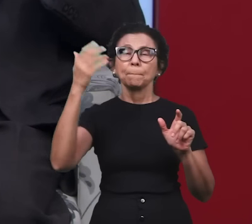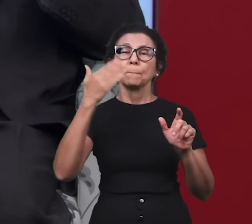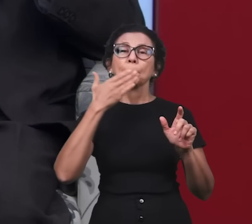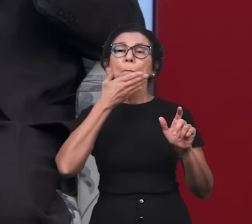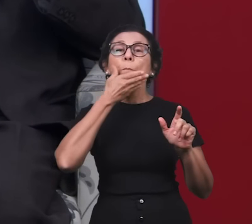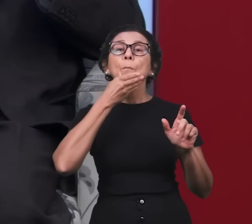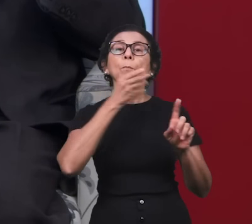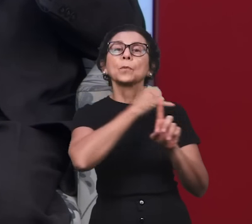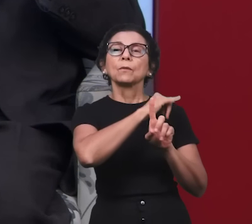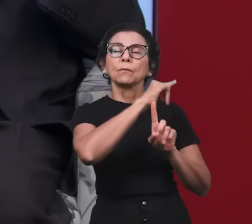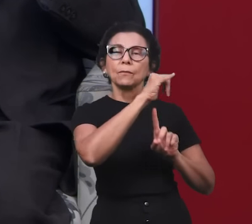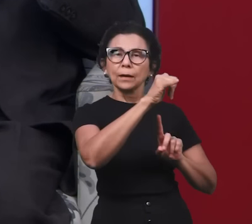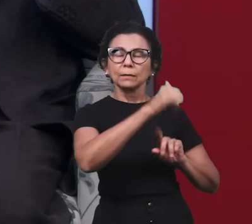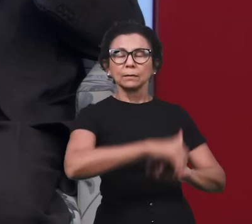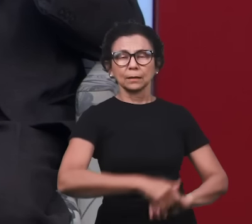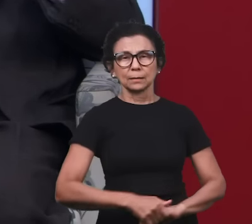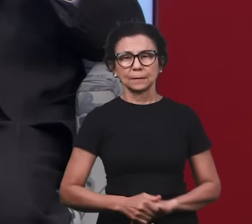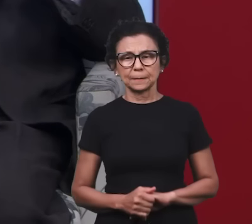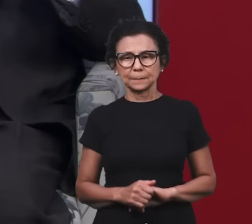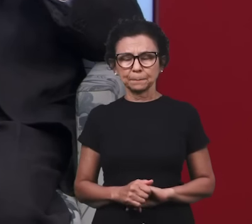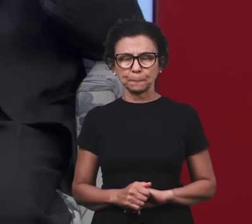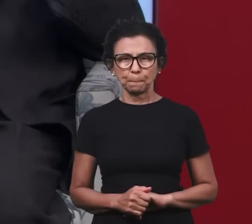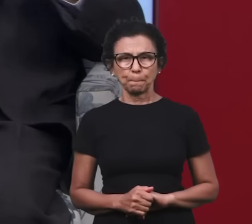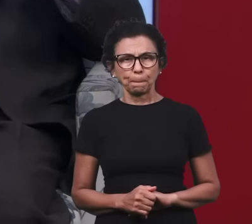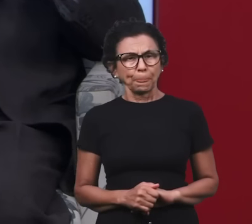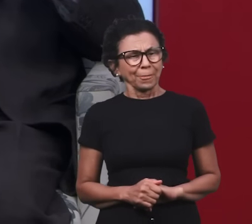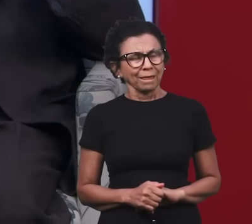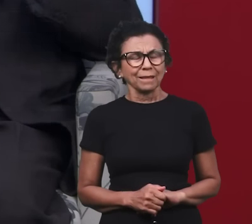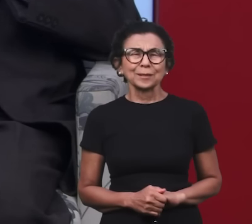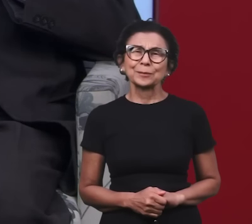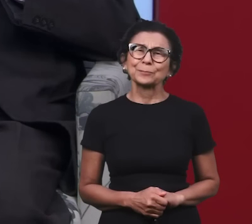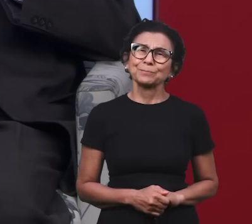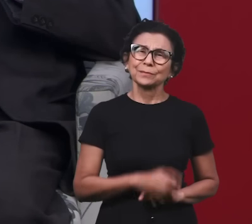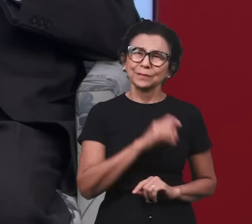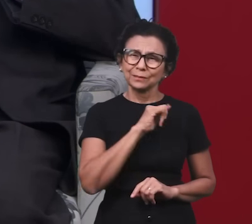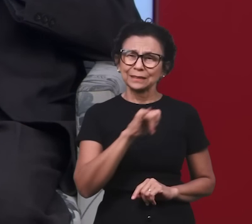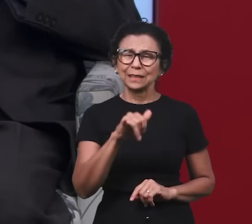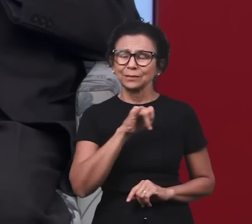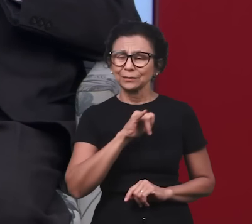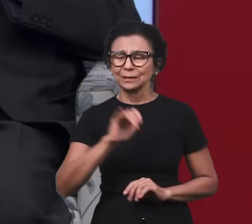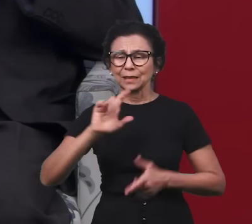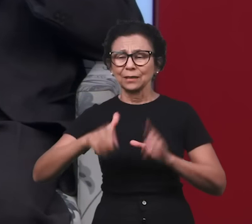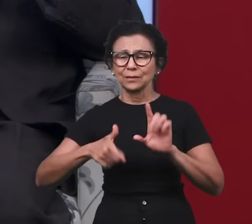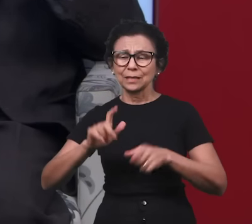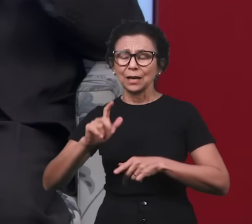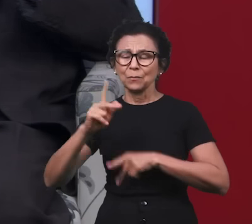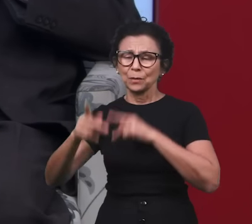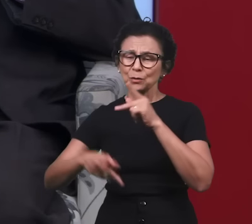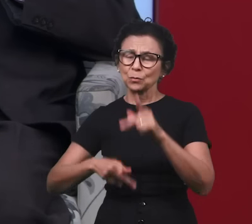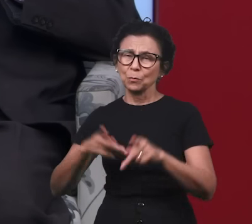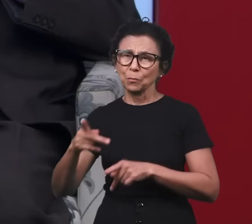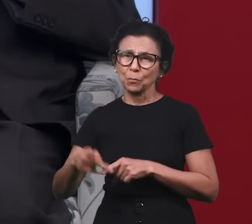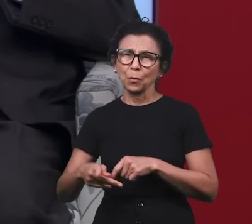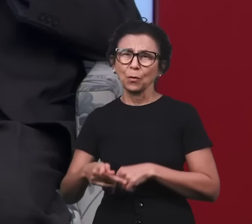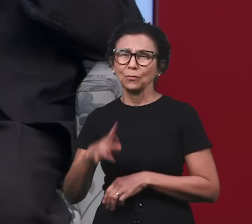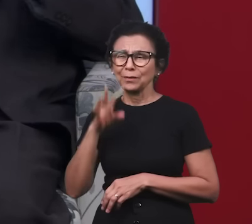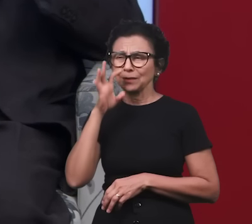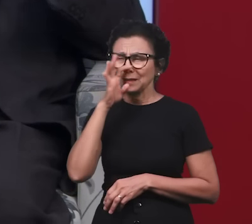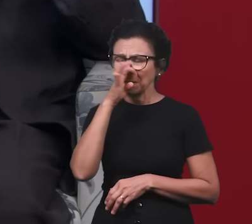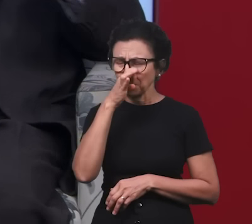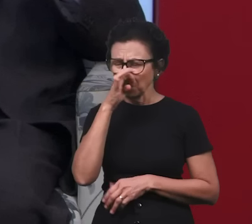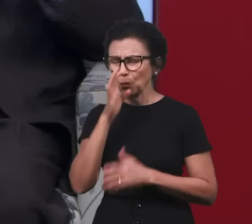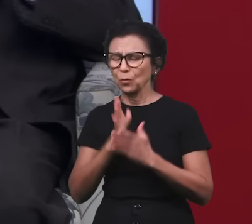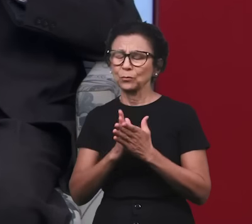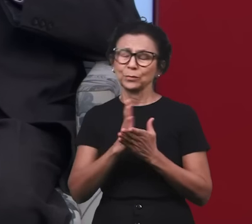Israel, ele várias vezes se desviou da presença do Senhor, não é? Porque não há homem que não peque, tinha